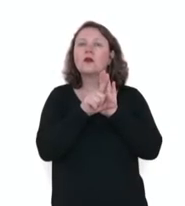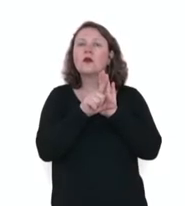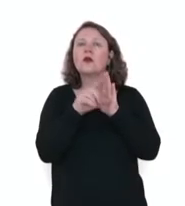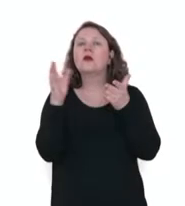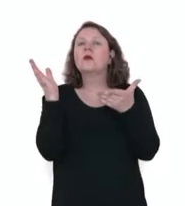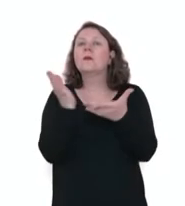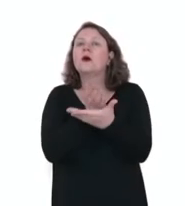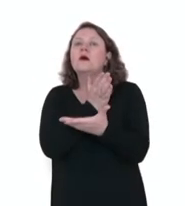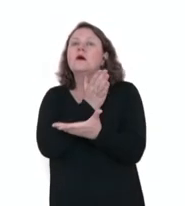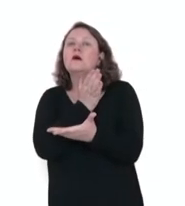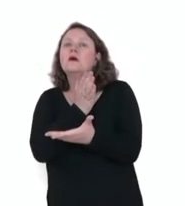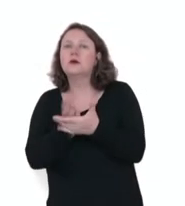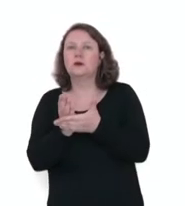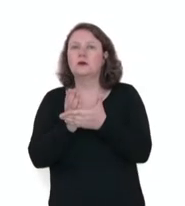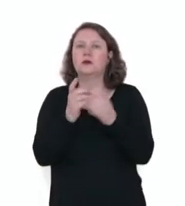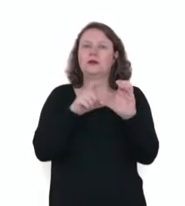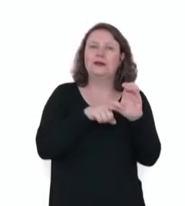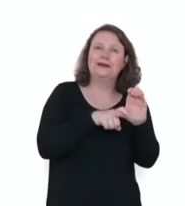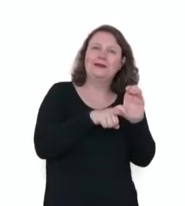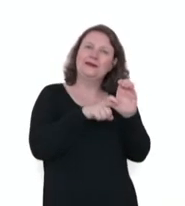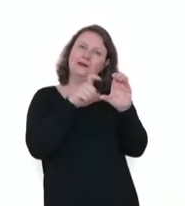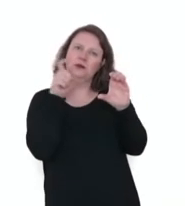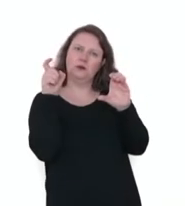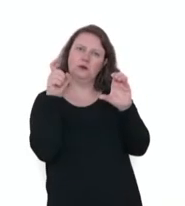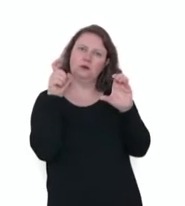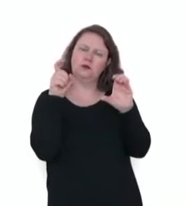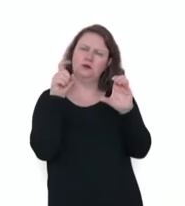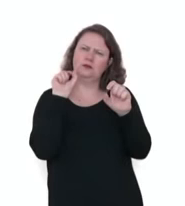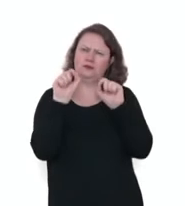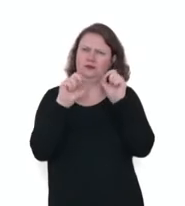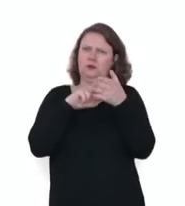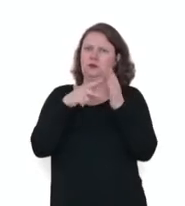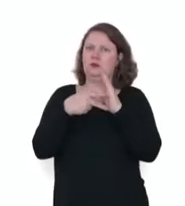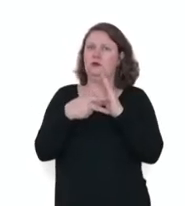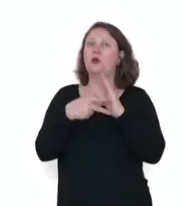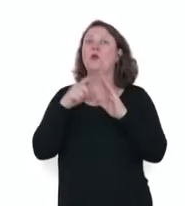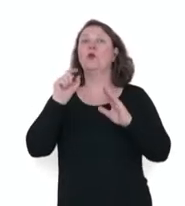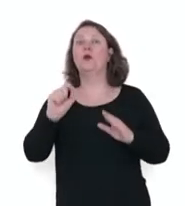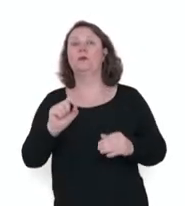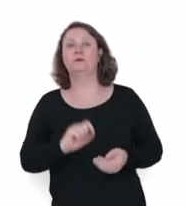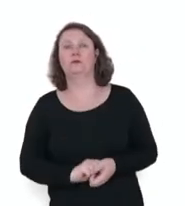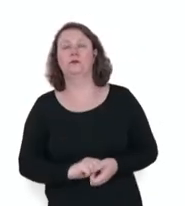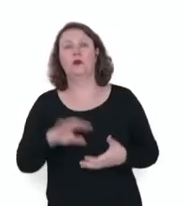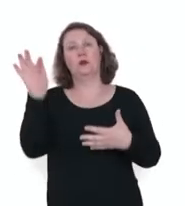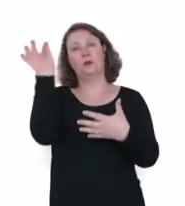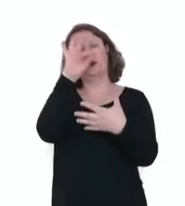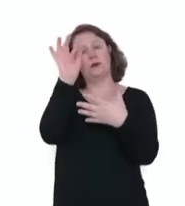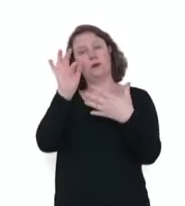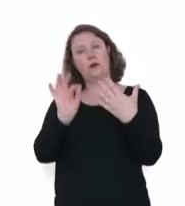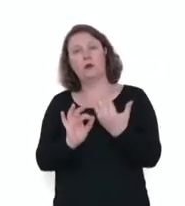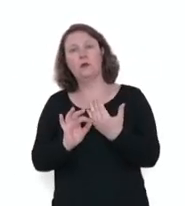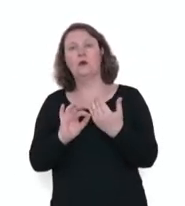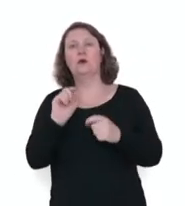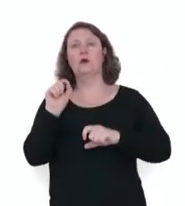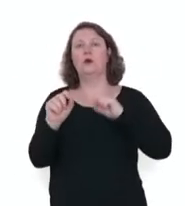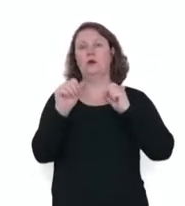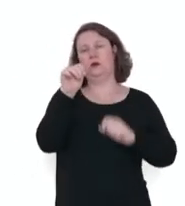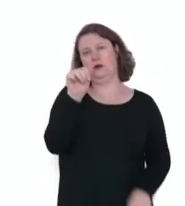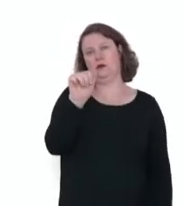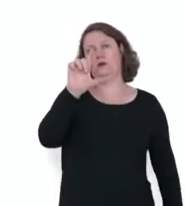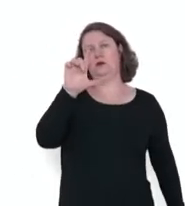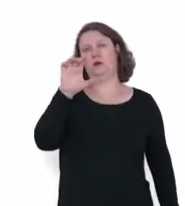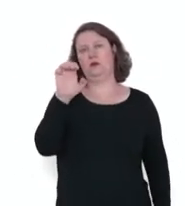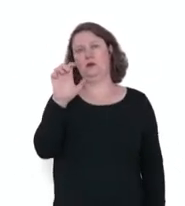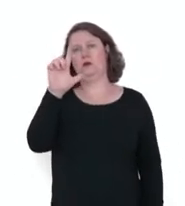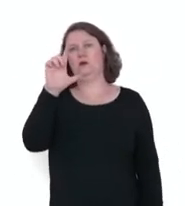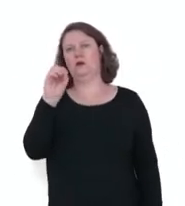segregação independente. O que significa isso? Ela estabelece que os fatores, ou seja, os alelos, para